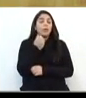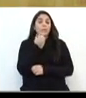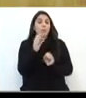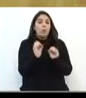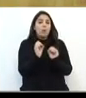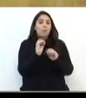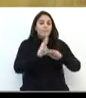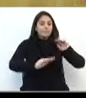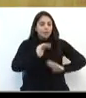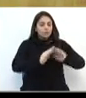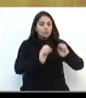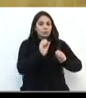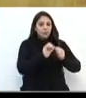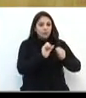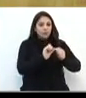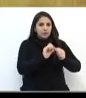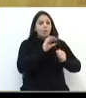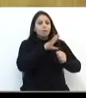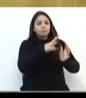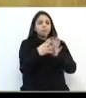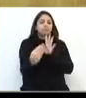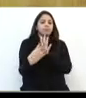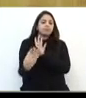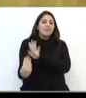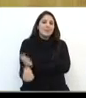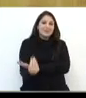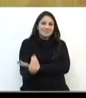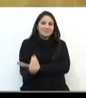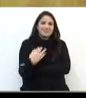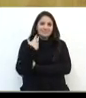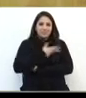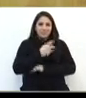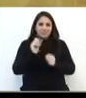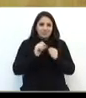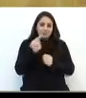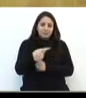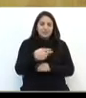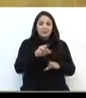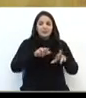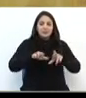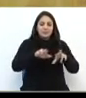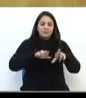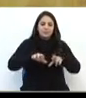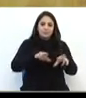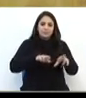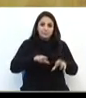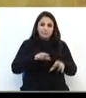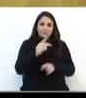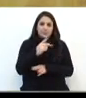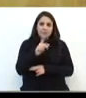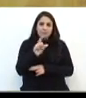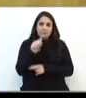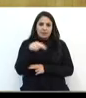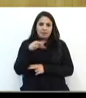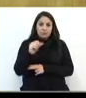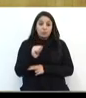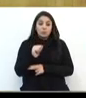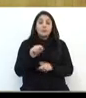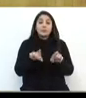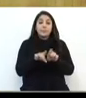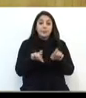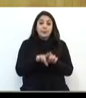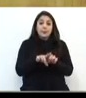boas práticas que estão sendo adotadas para tentar copiá-los. Fizemos aqui, na região do Planalto, também reuniões mensais